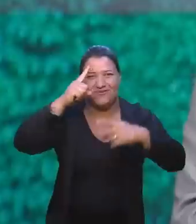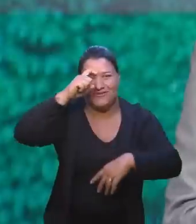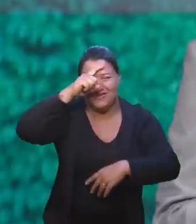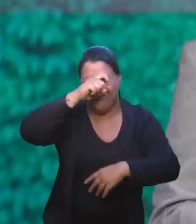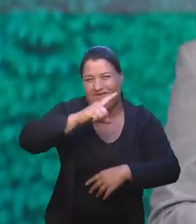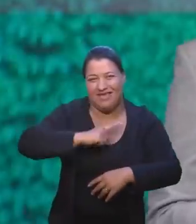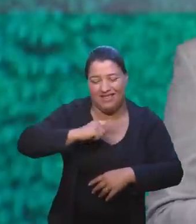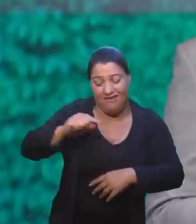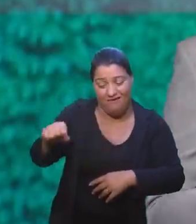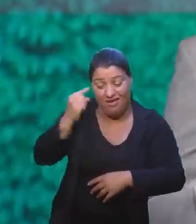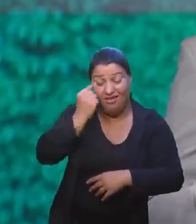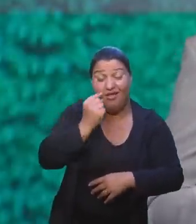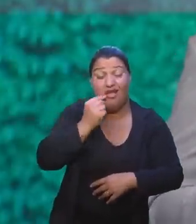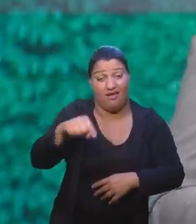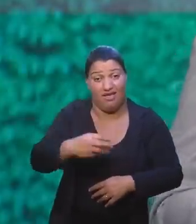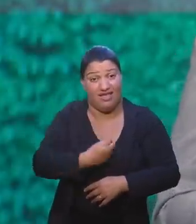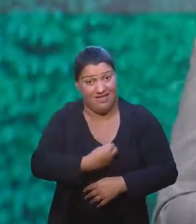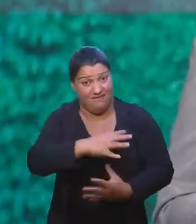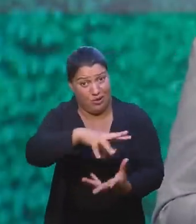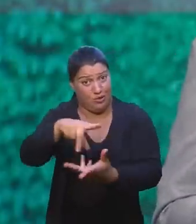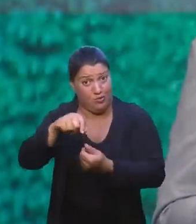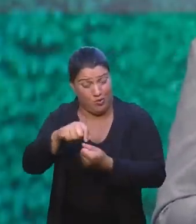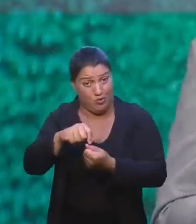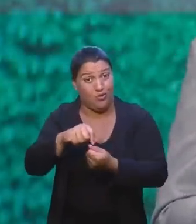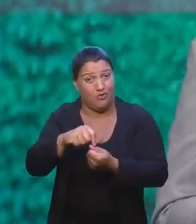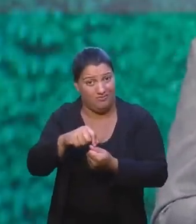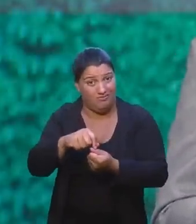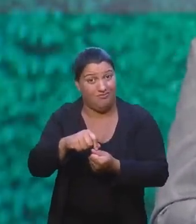que Kardec enfrentou pessoalmente,